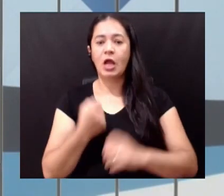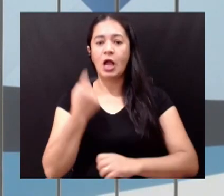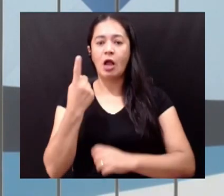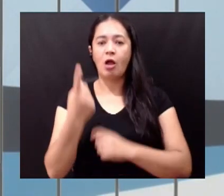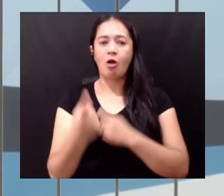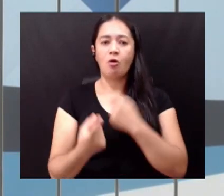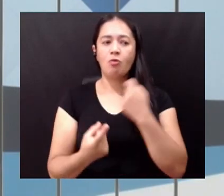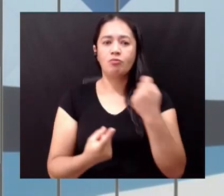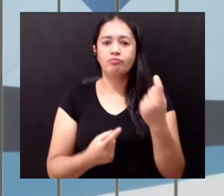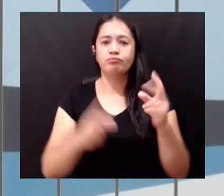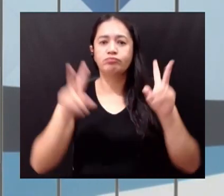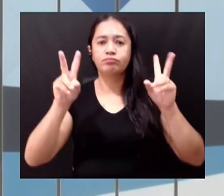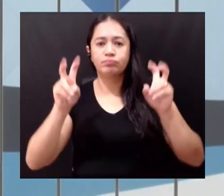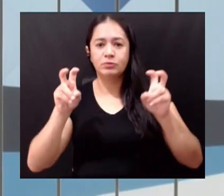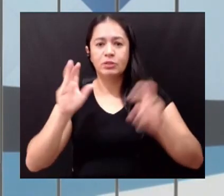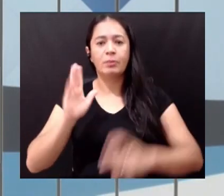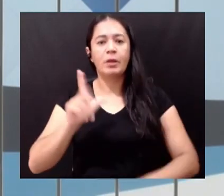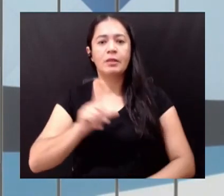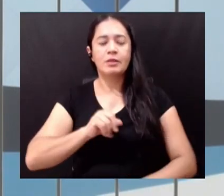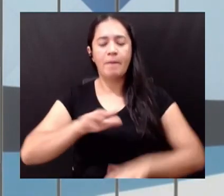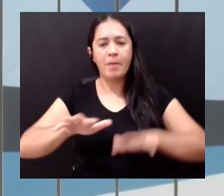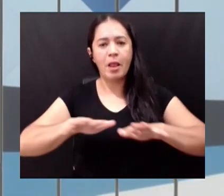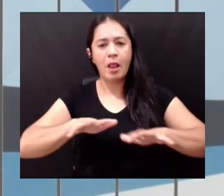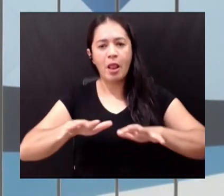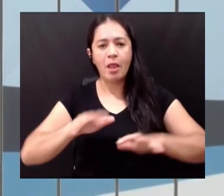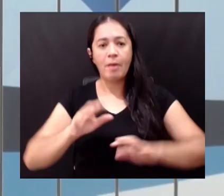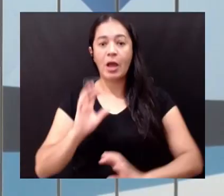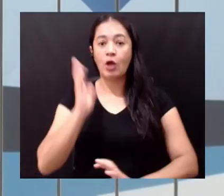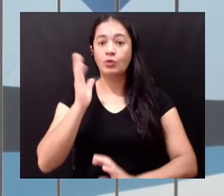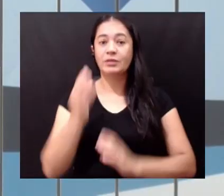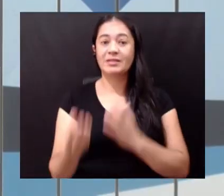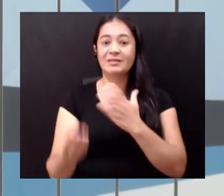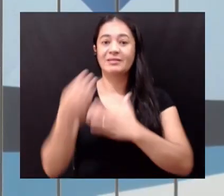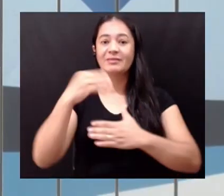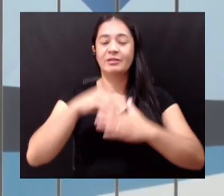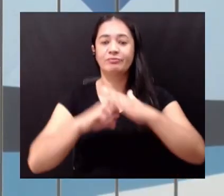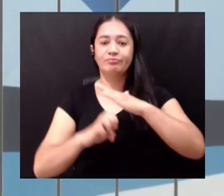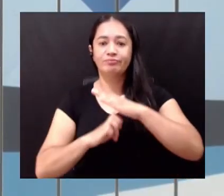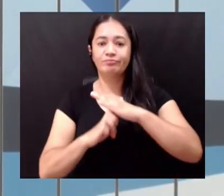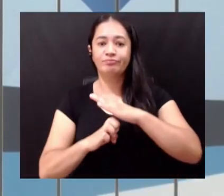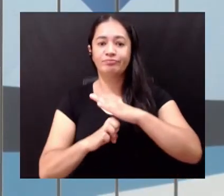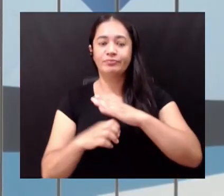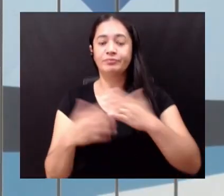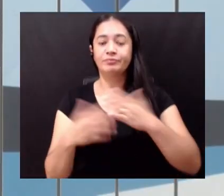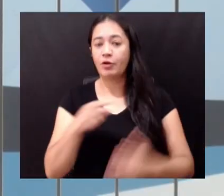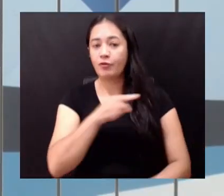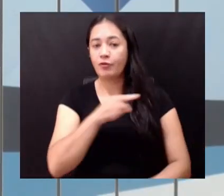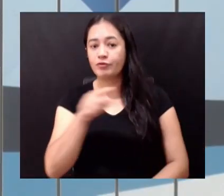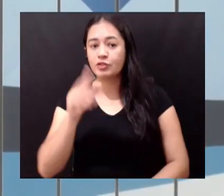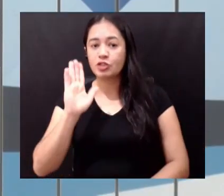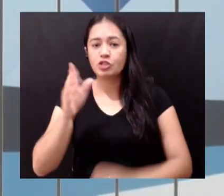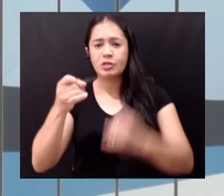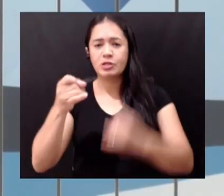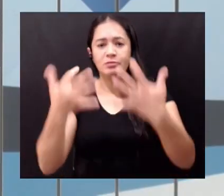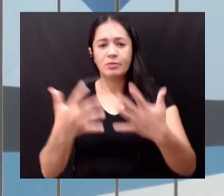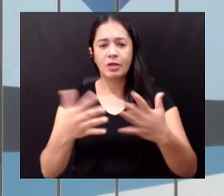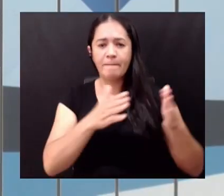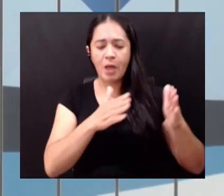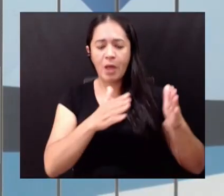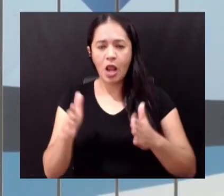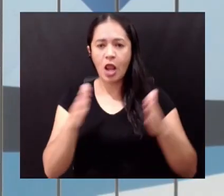consideradas para que esse movimento aconteça dentro das empresas. Então, como você mesma comentou, a questão da produtividade é uma